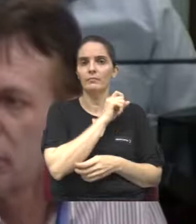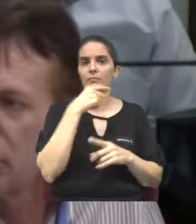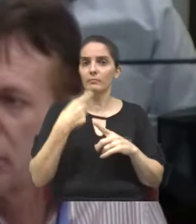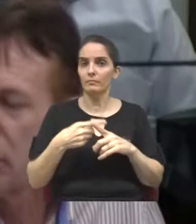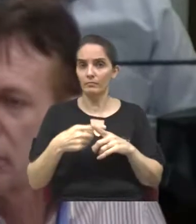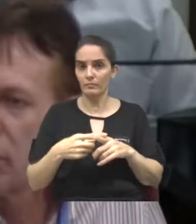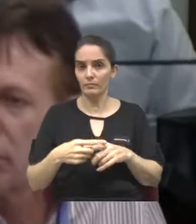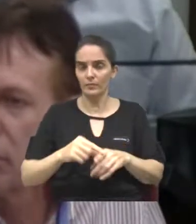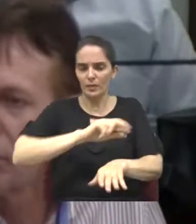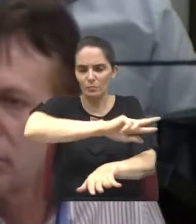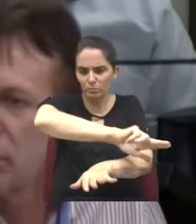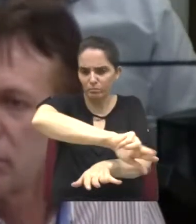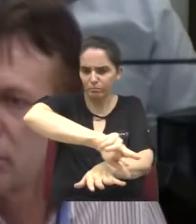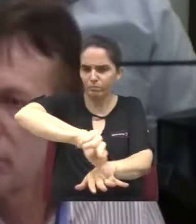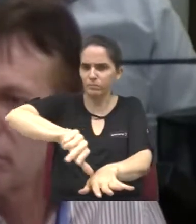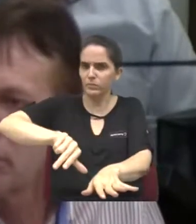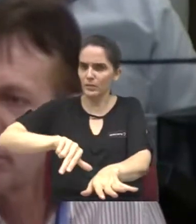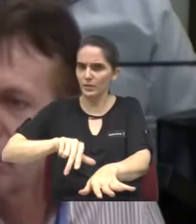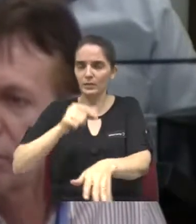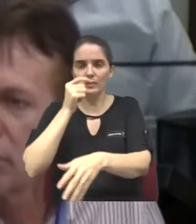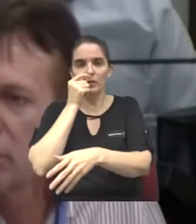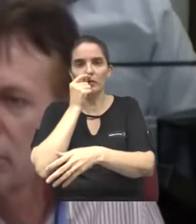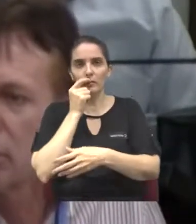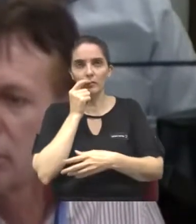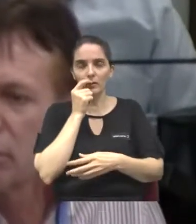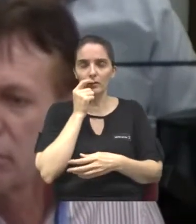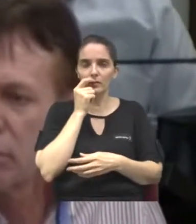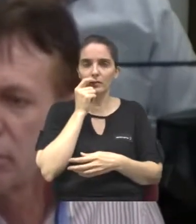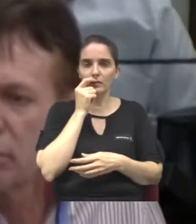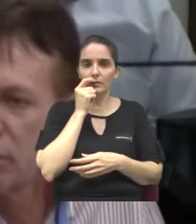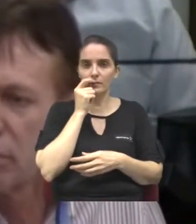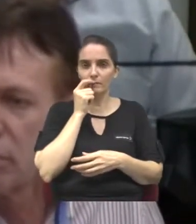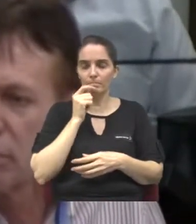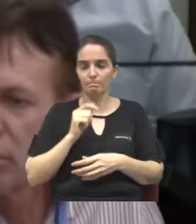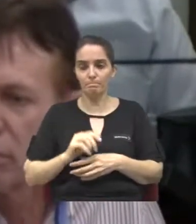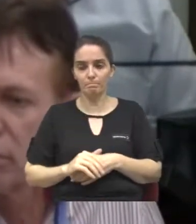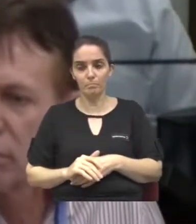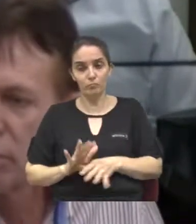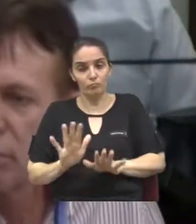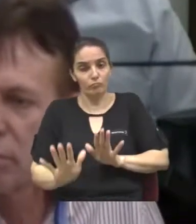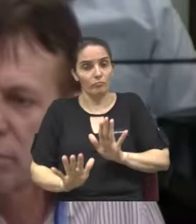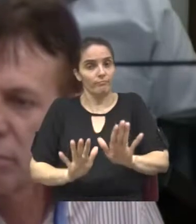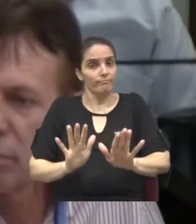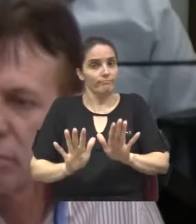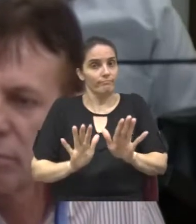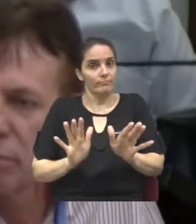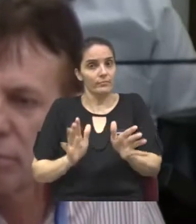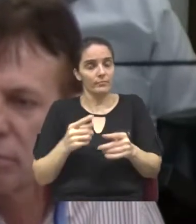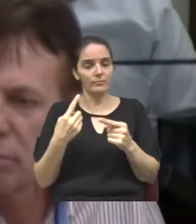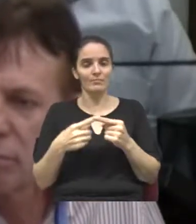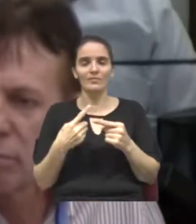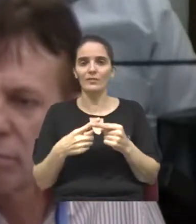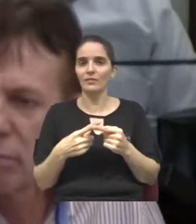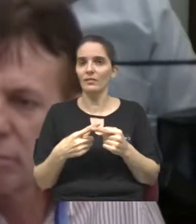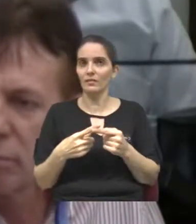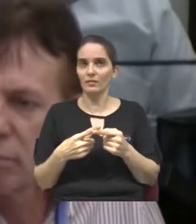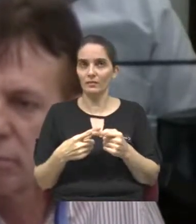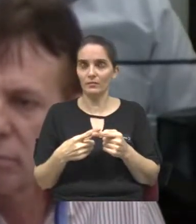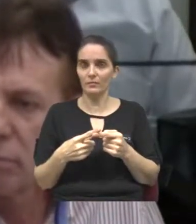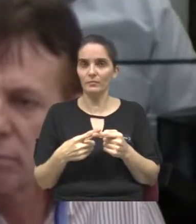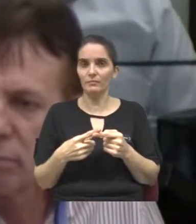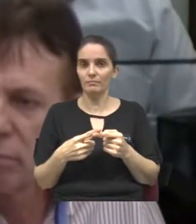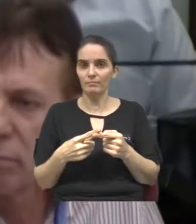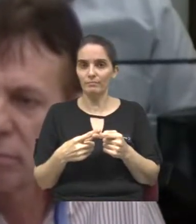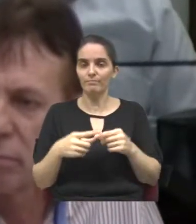vezes, também fiquei um pouco arredio com relação ao tema, porque, de fato, é